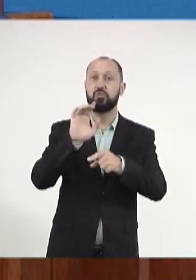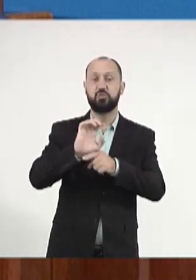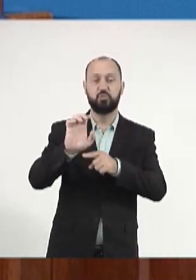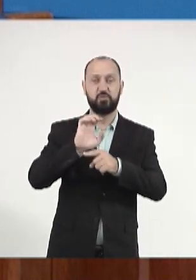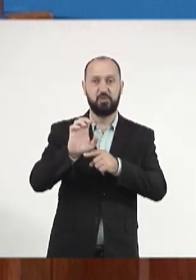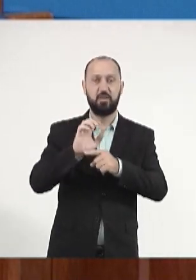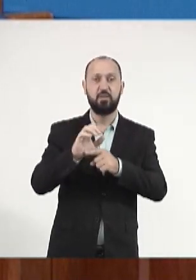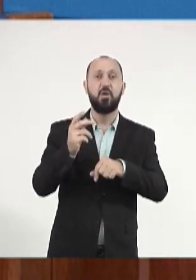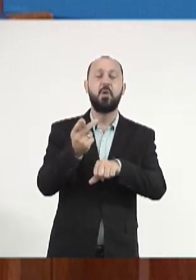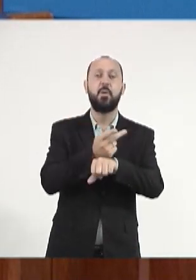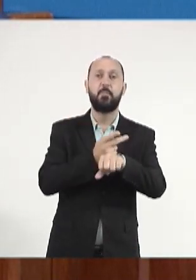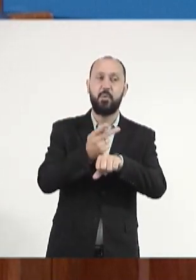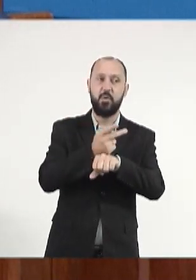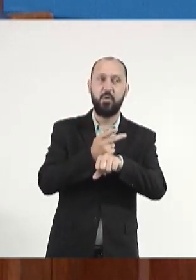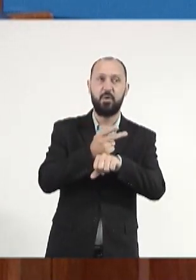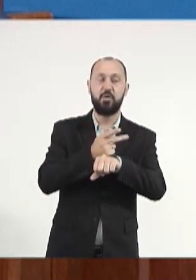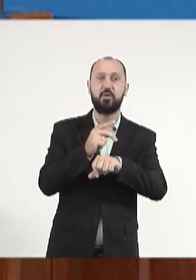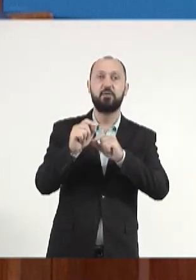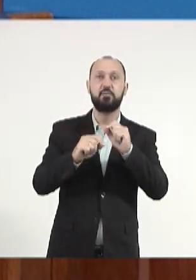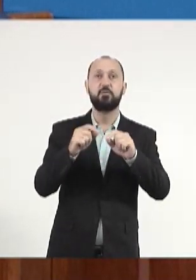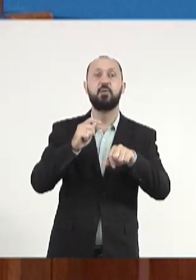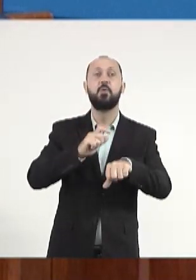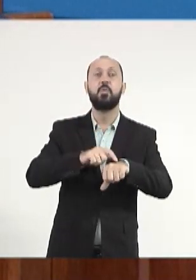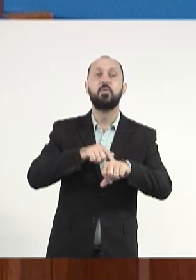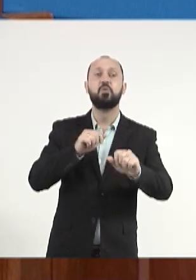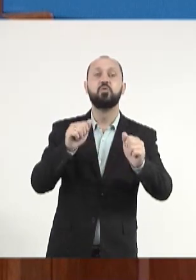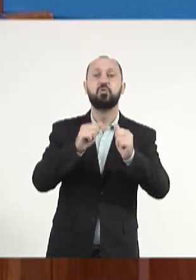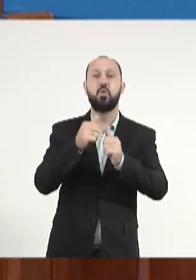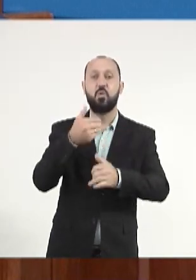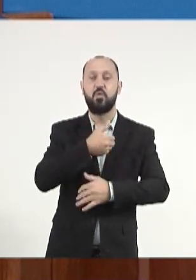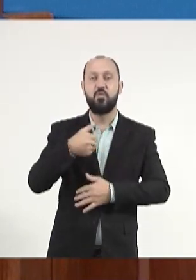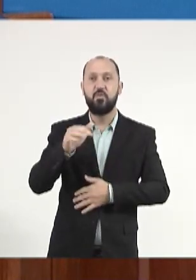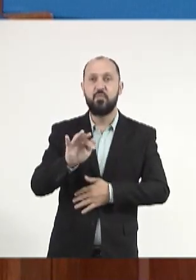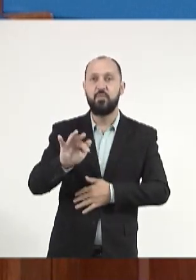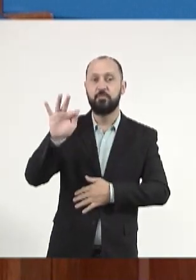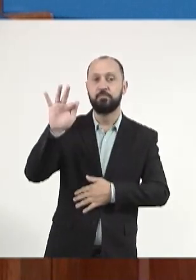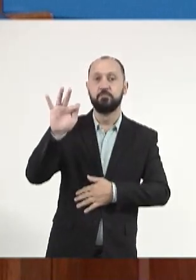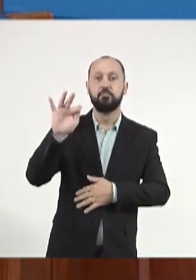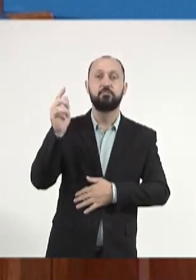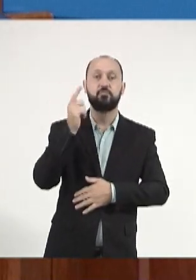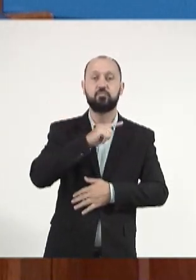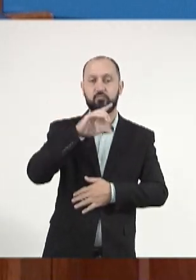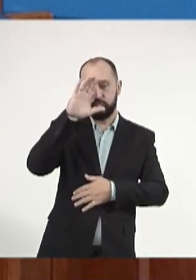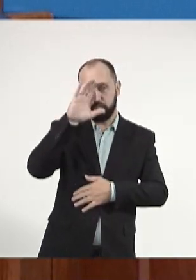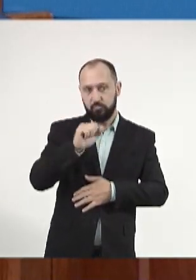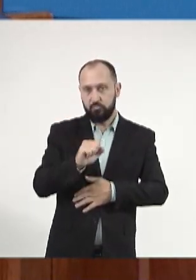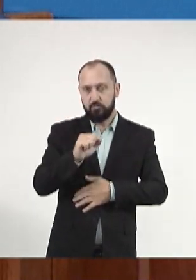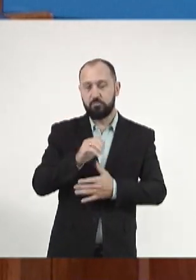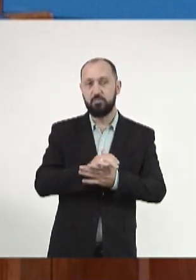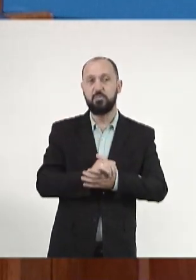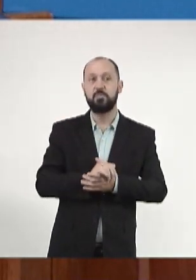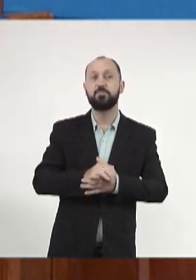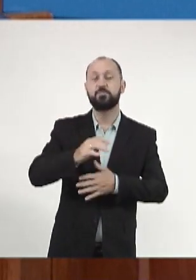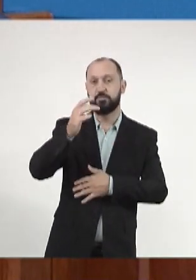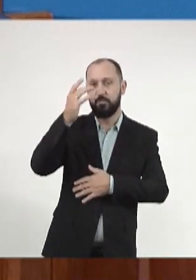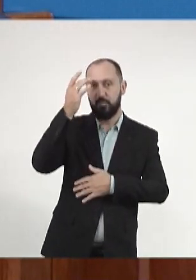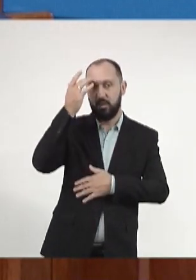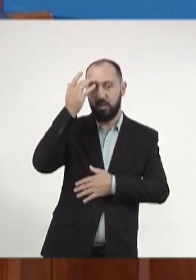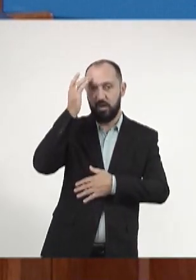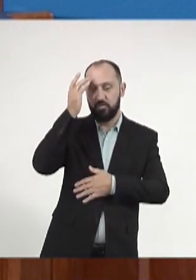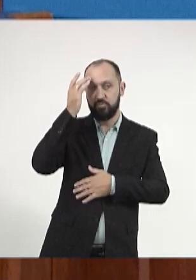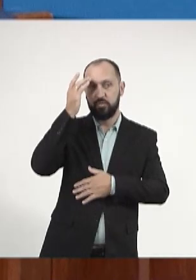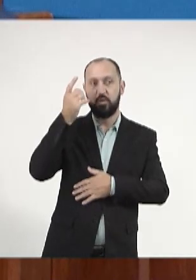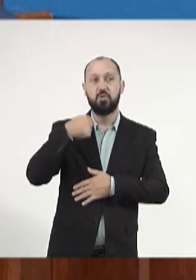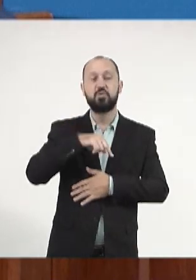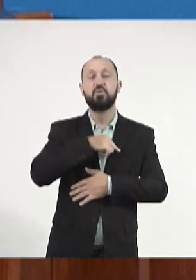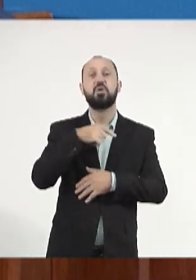Estado, buscar uma solução junto ao governo federal, que é quem tem condições de resolver. E eu acho que